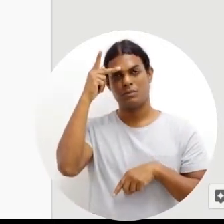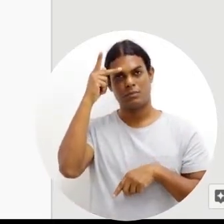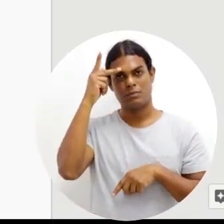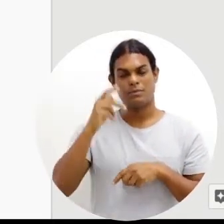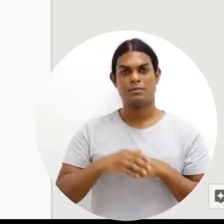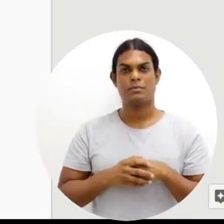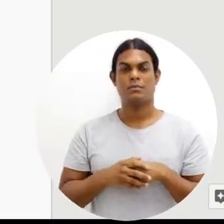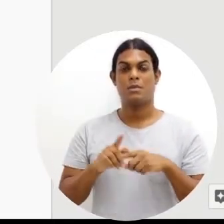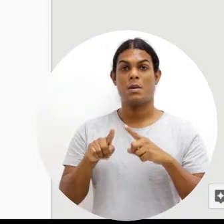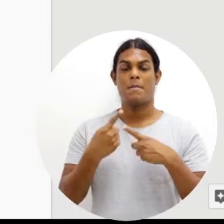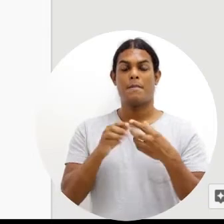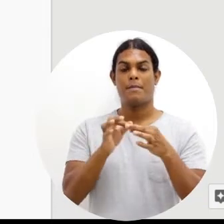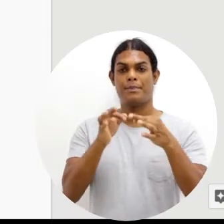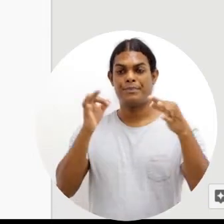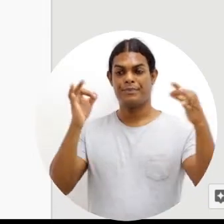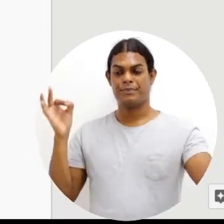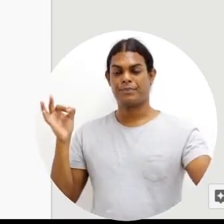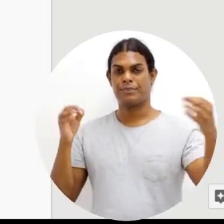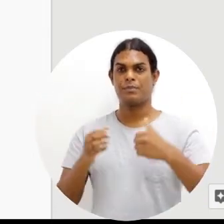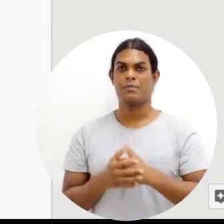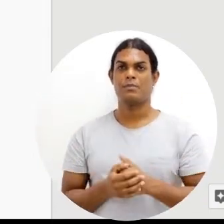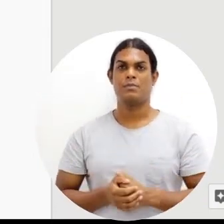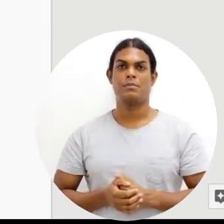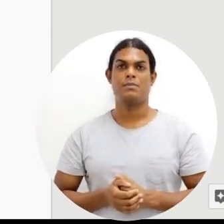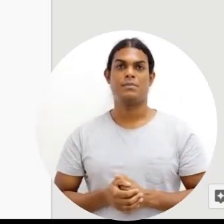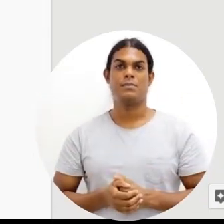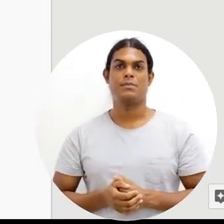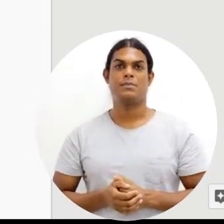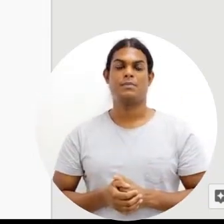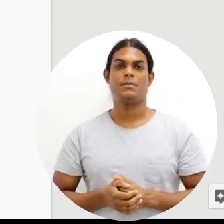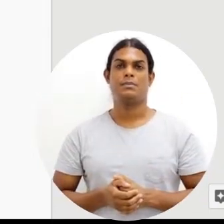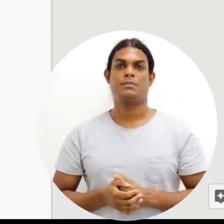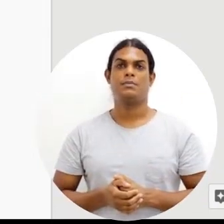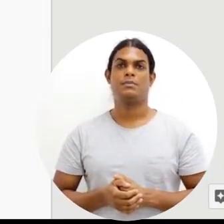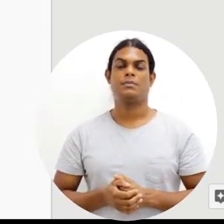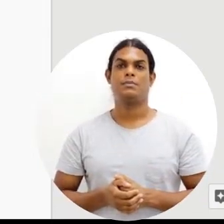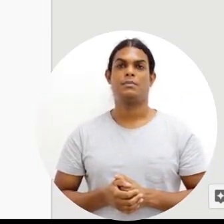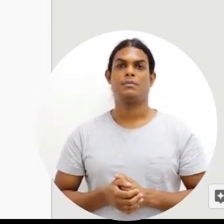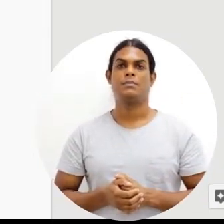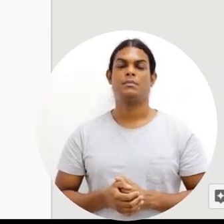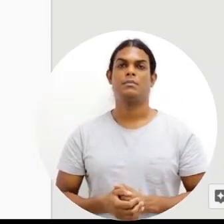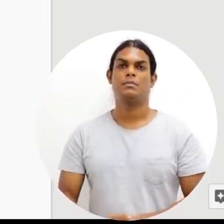com ela, e então eu vou lá chamá-la para conversar, que pode ser aqui no documento,